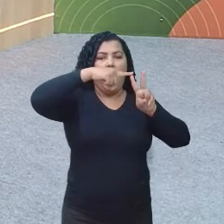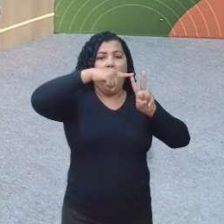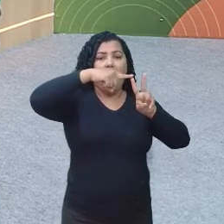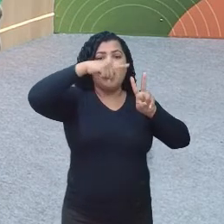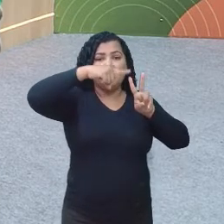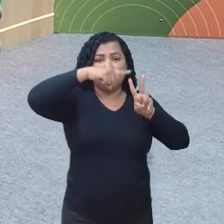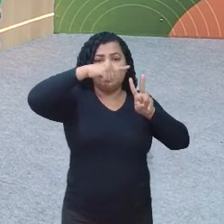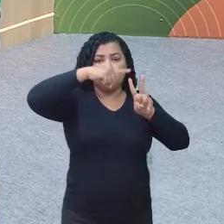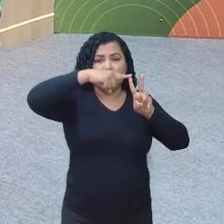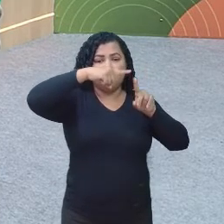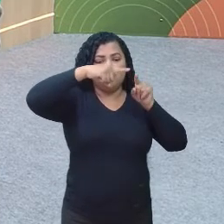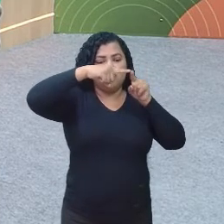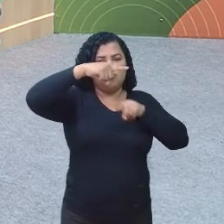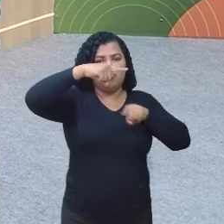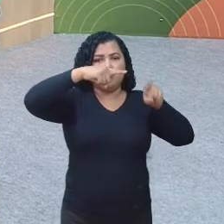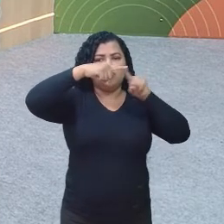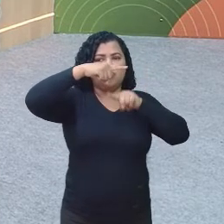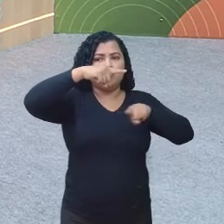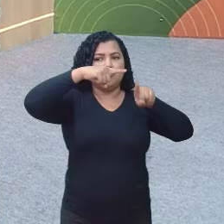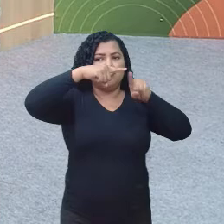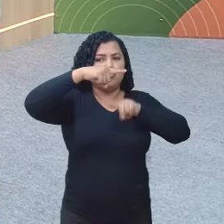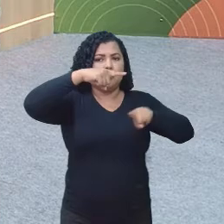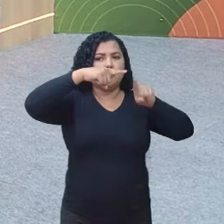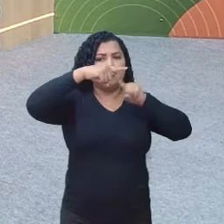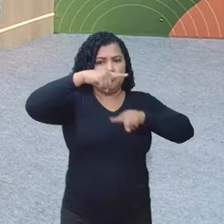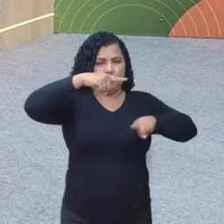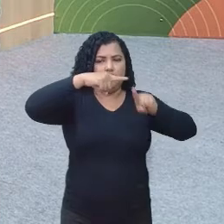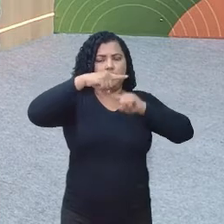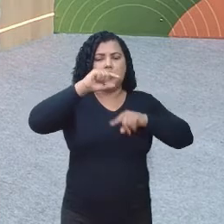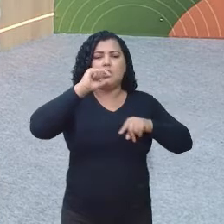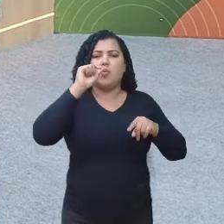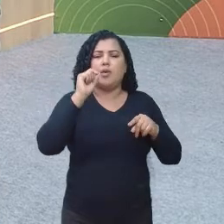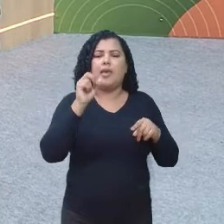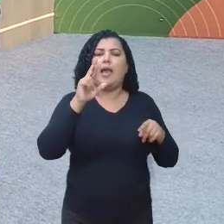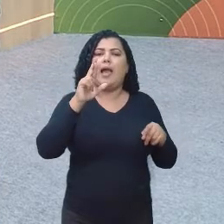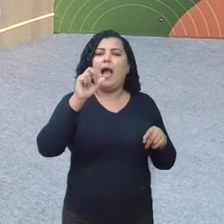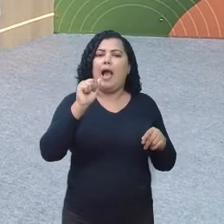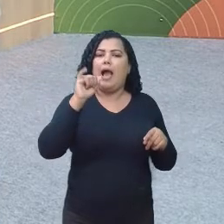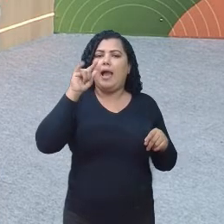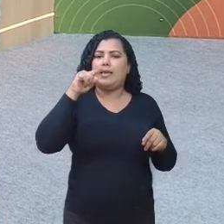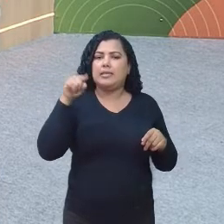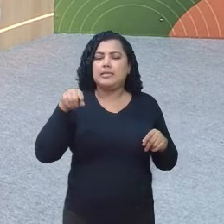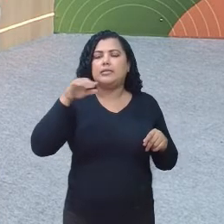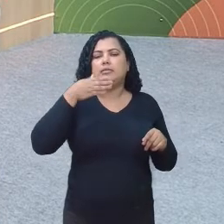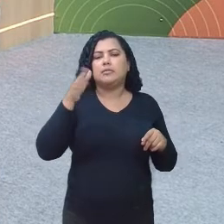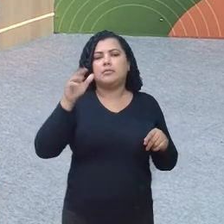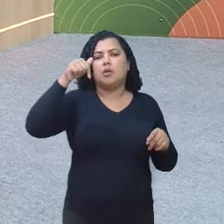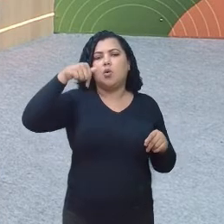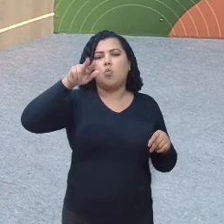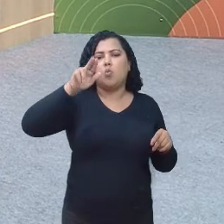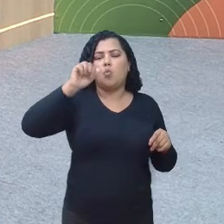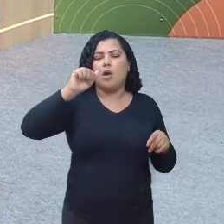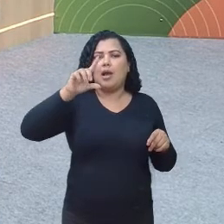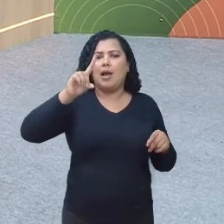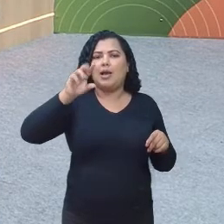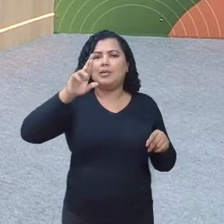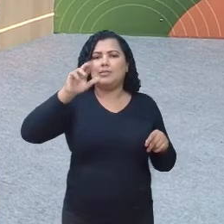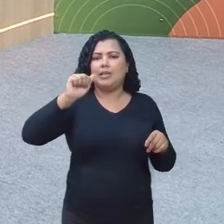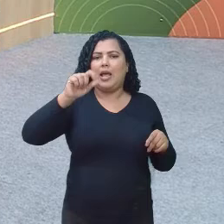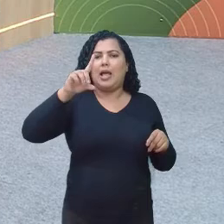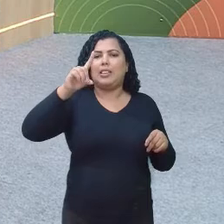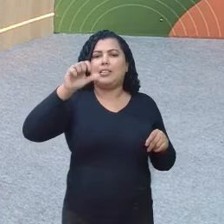você já escutou a palavra, o termo raiz quadrada, né? Ou seja, raiz quadrada é